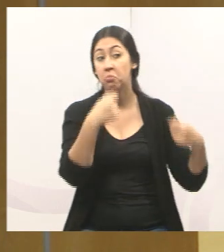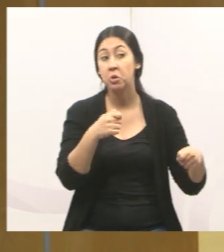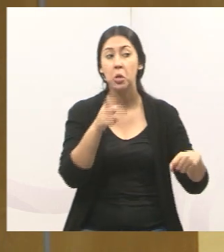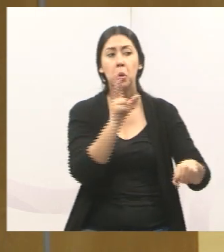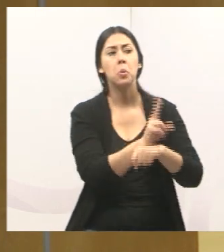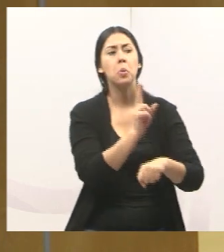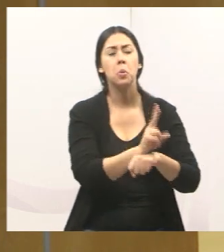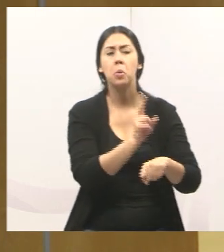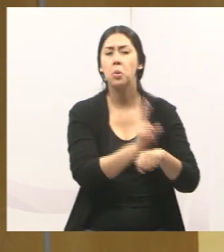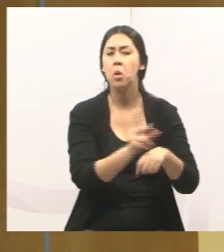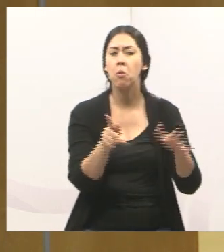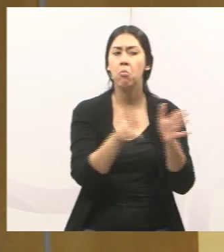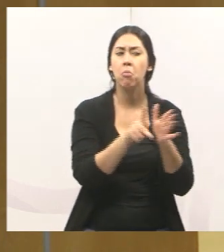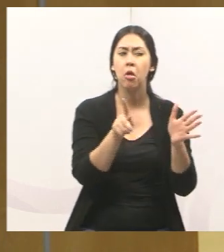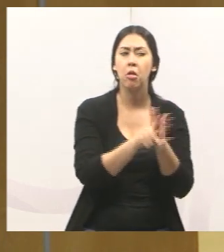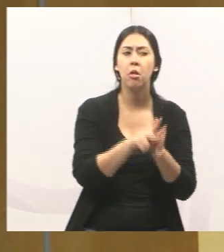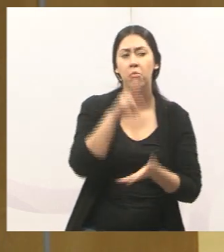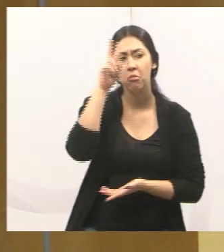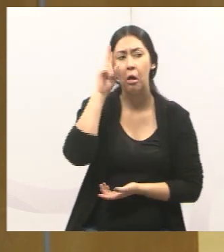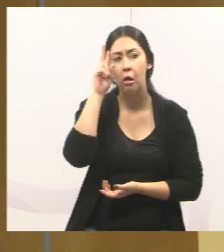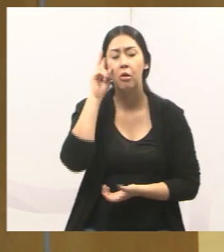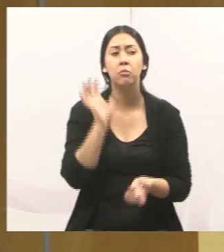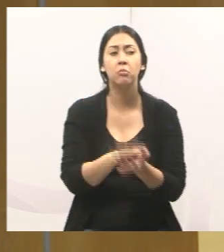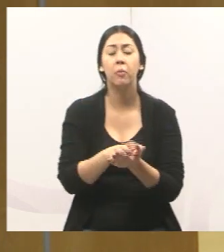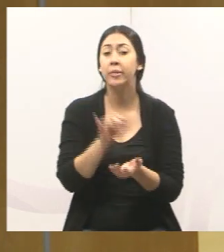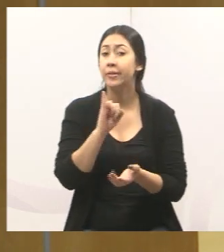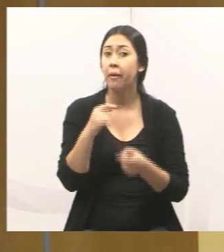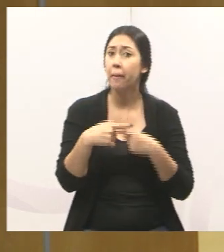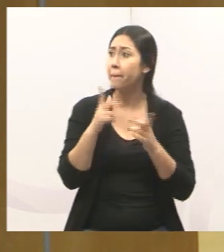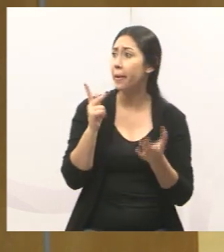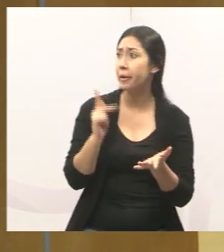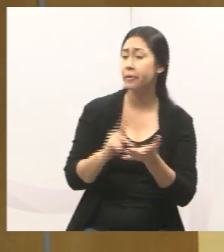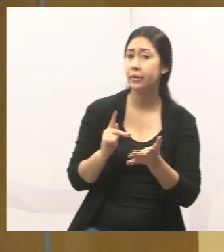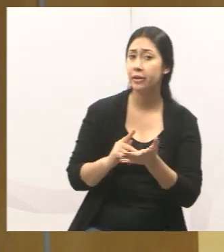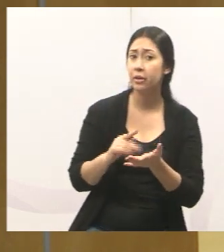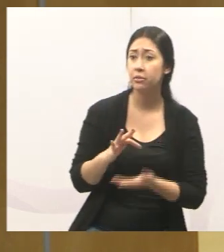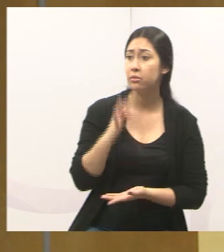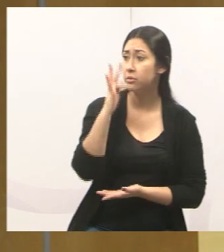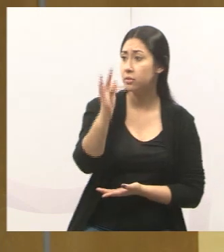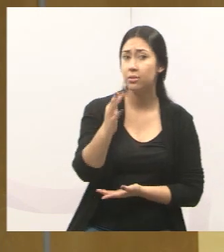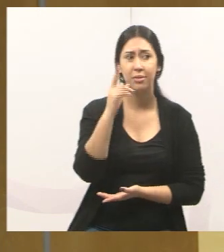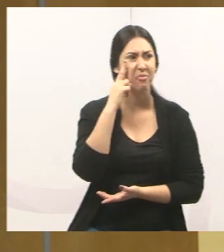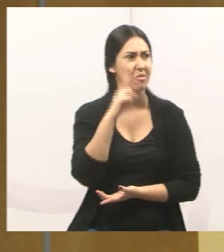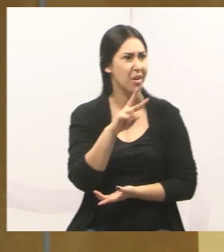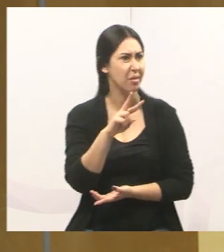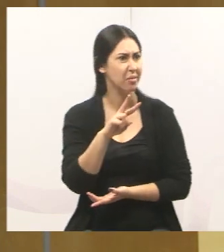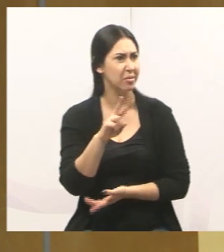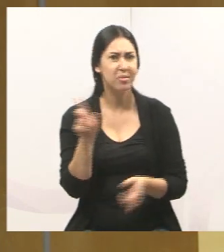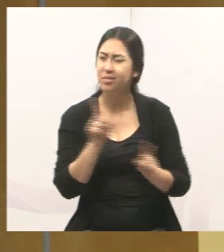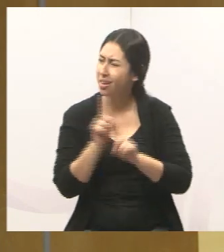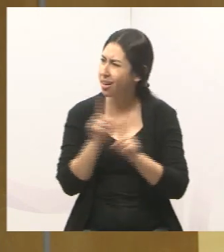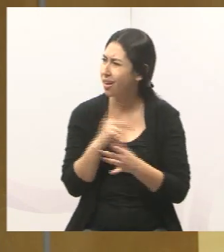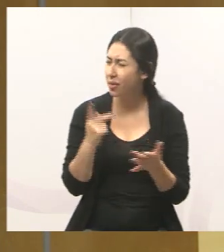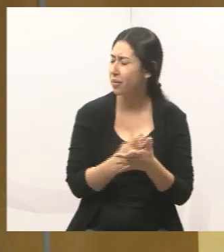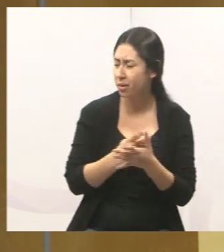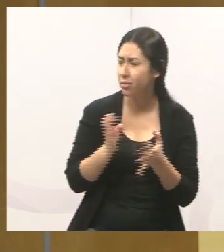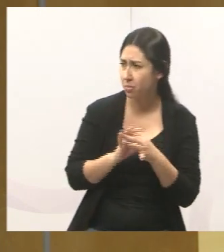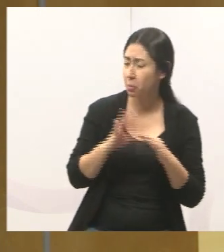um patrimônio histórico, né? E, na verdade, lá na frente foi decidido que não é um patrimônio histórico. Então, o que